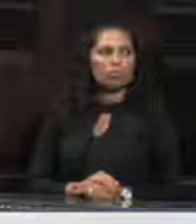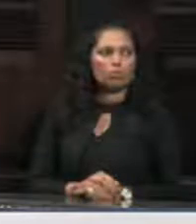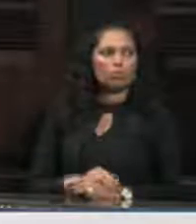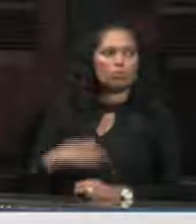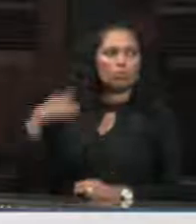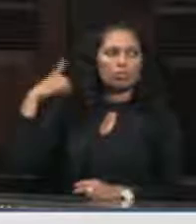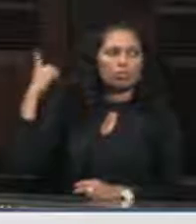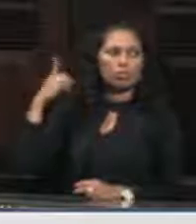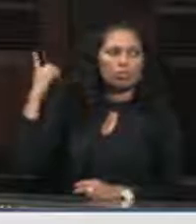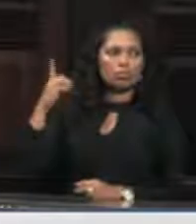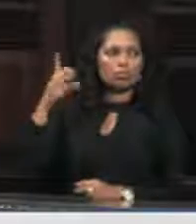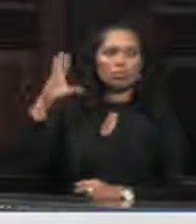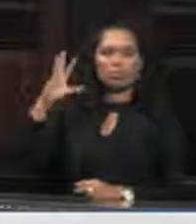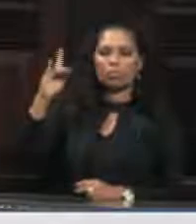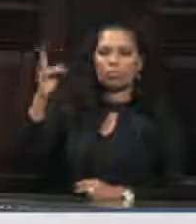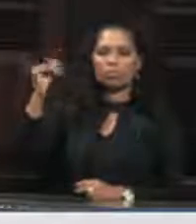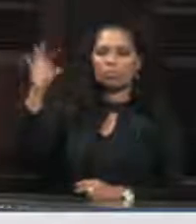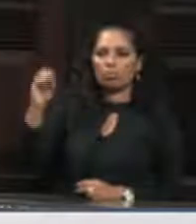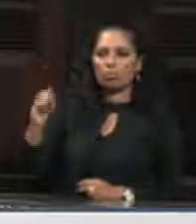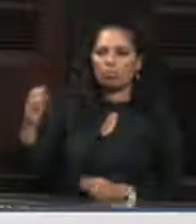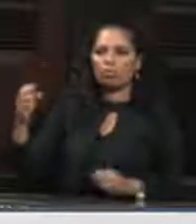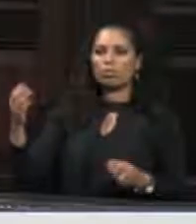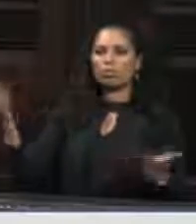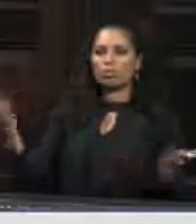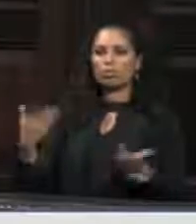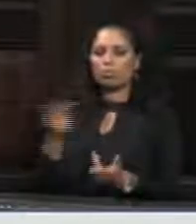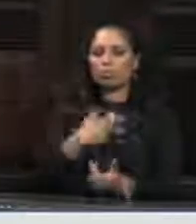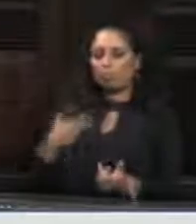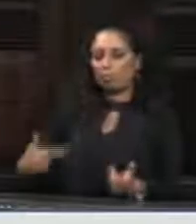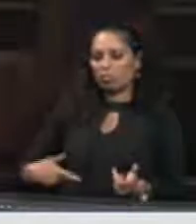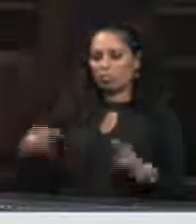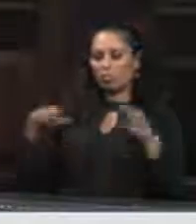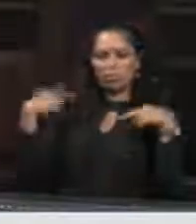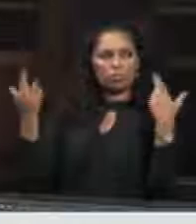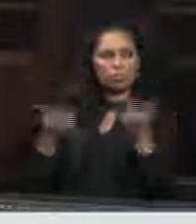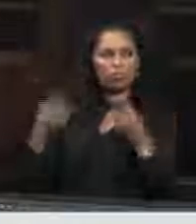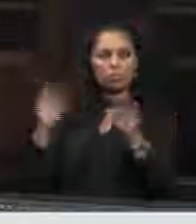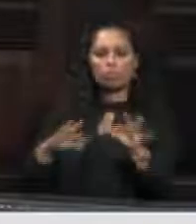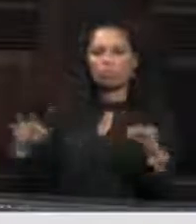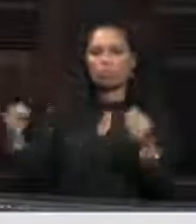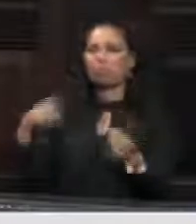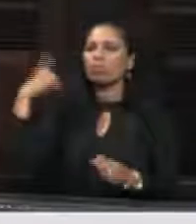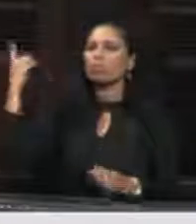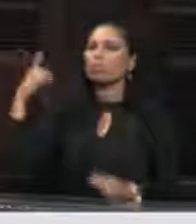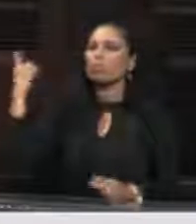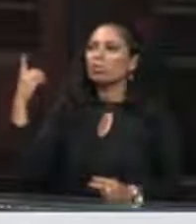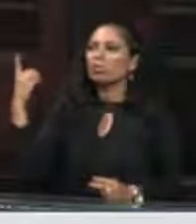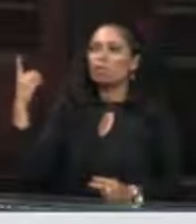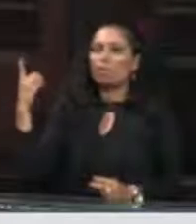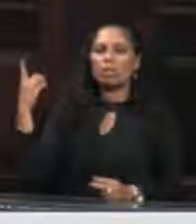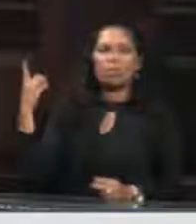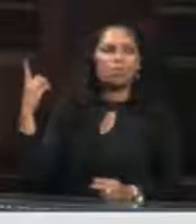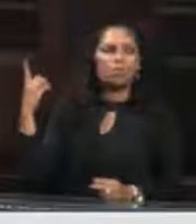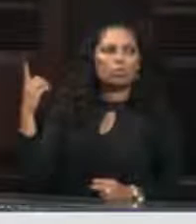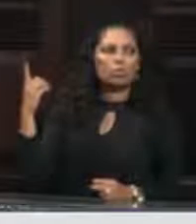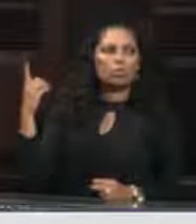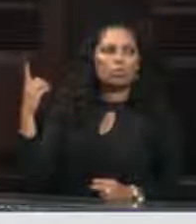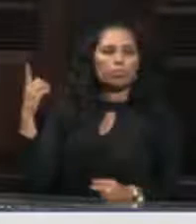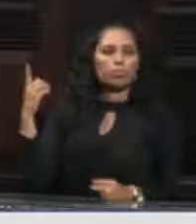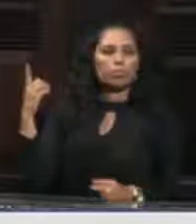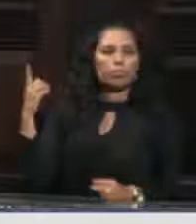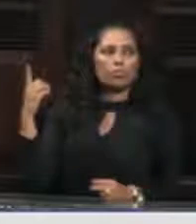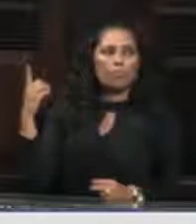Deputado Chico Machado, que preside os trabalhos desta sessão, nobres deputadas e nobres deputados,